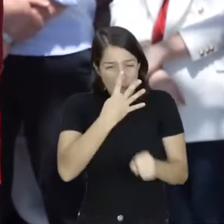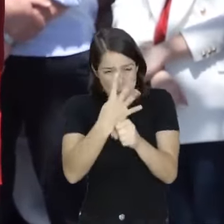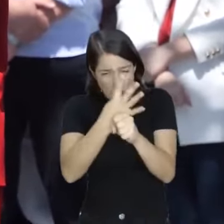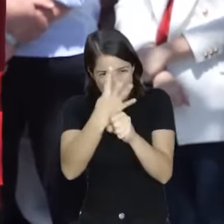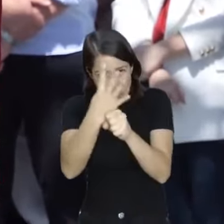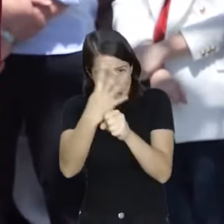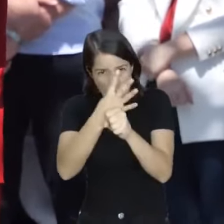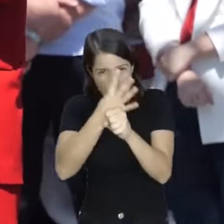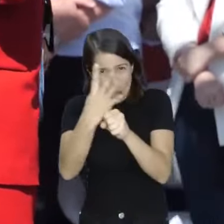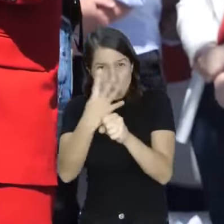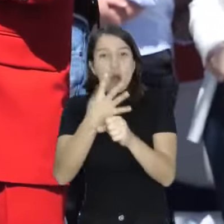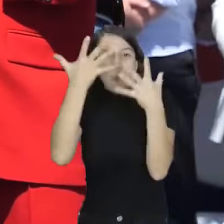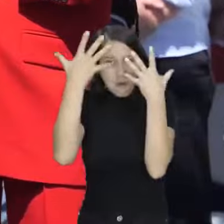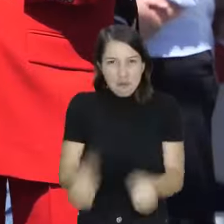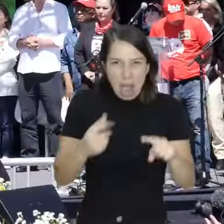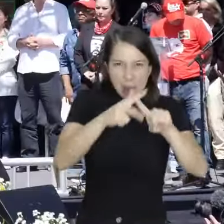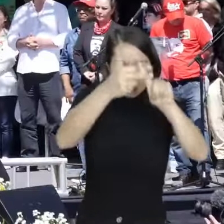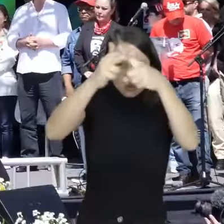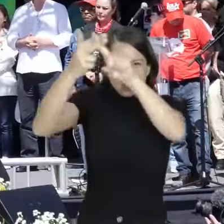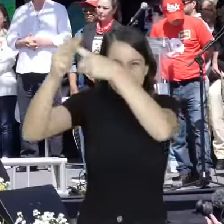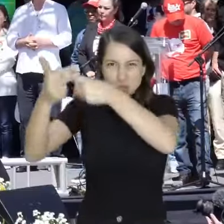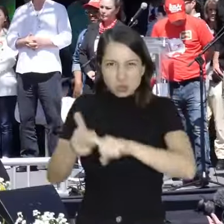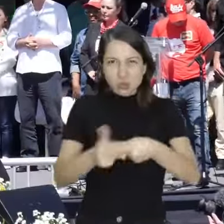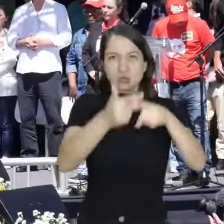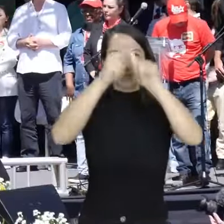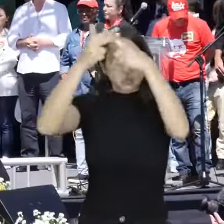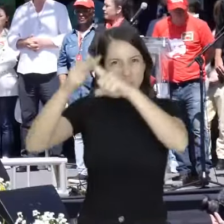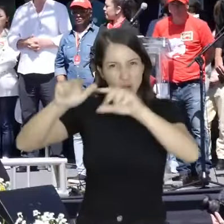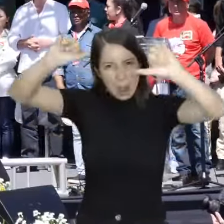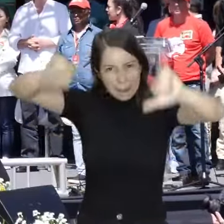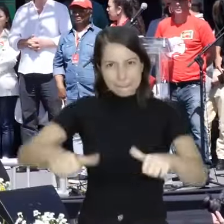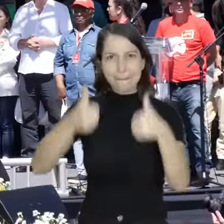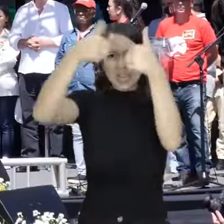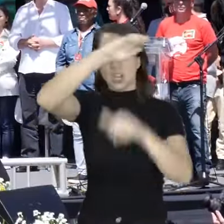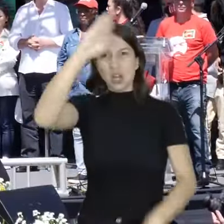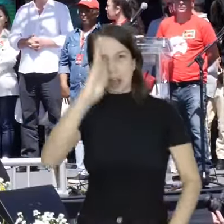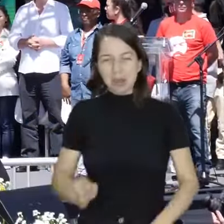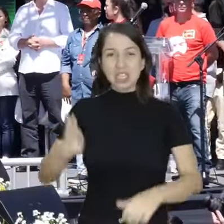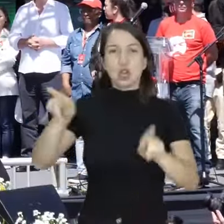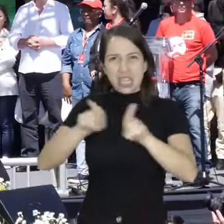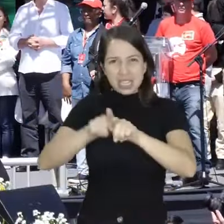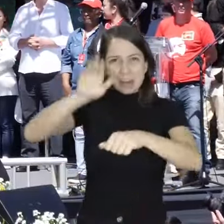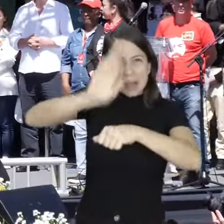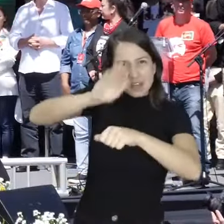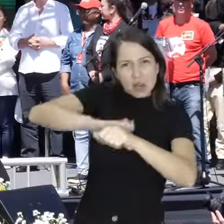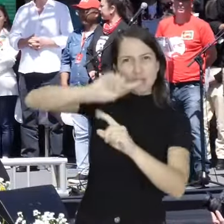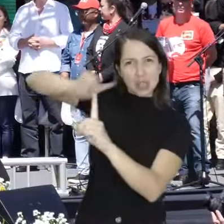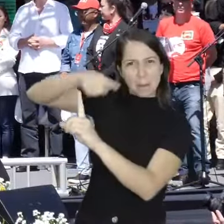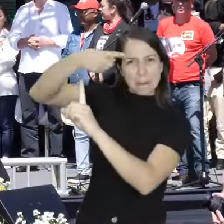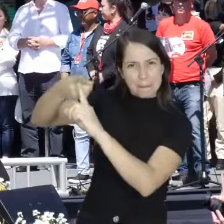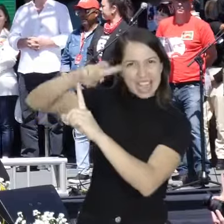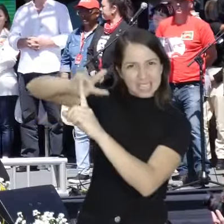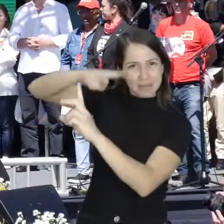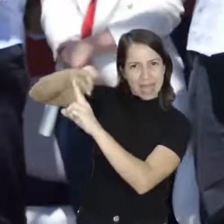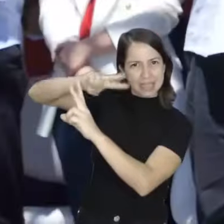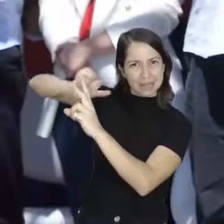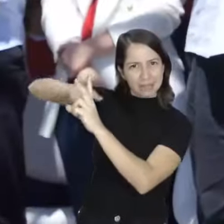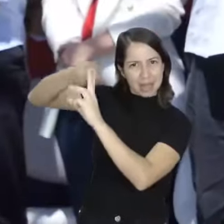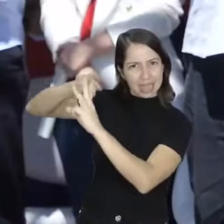vai conseguir fazer mais. E eu tenho a obrigação de fazer mais. Eu não posso nem empatar e nem fazer